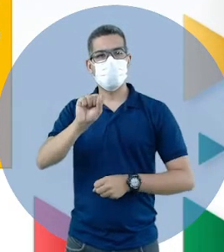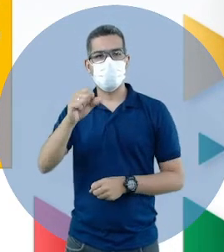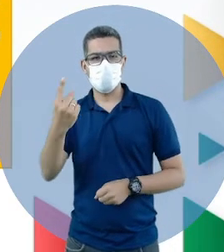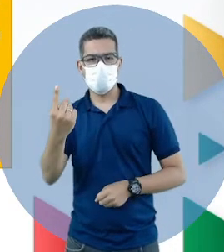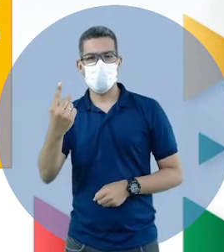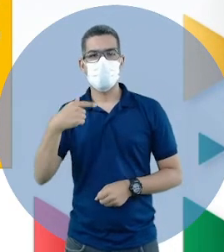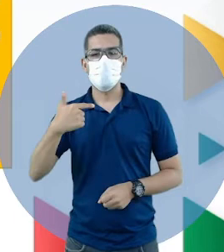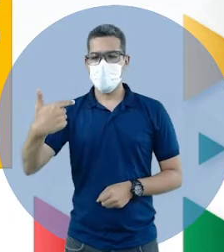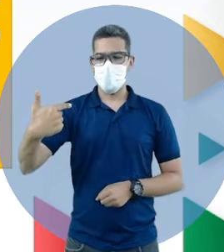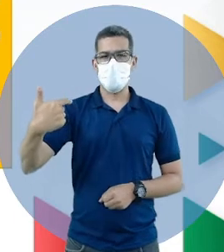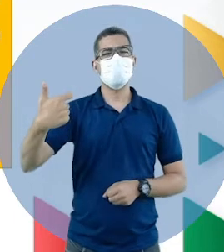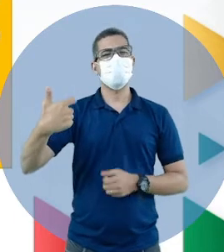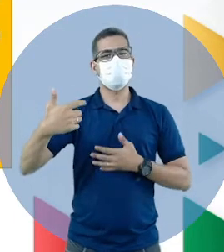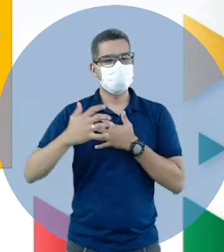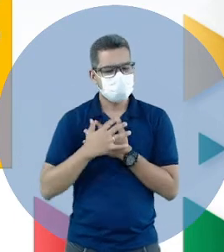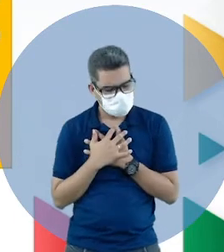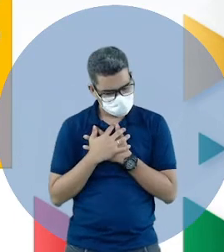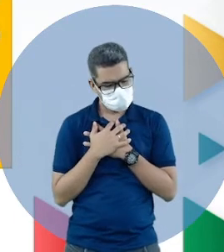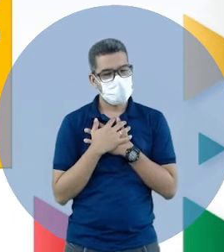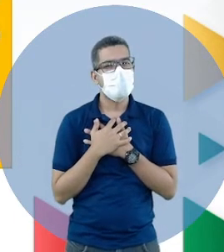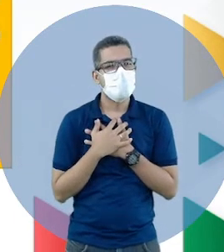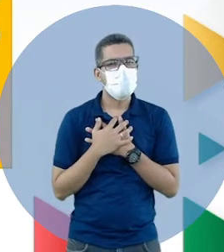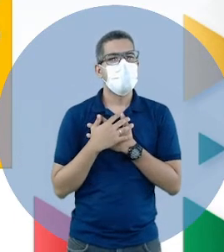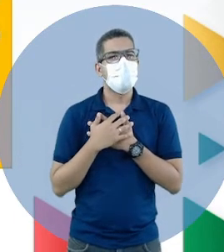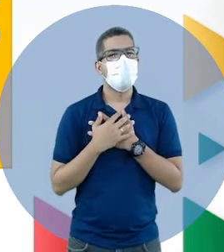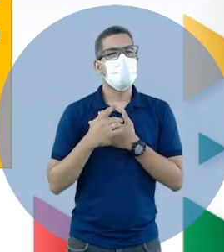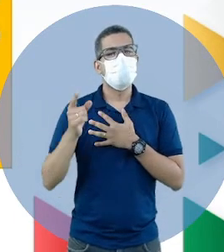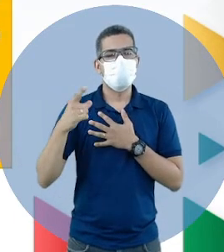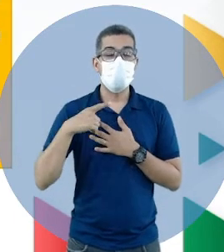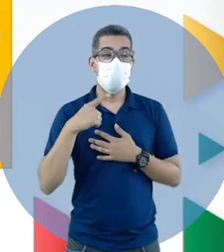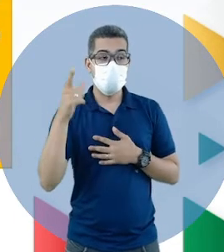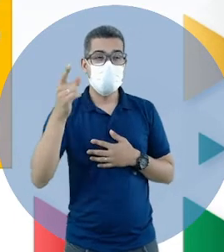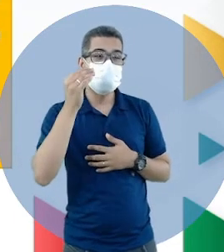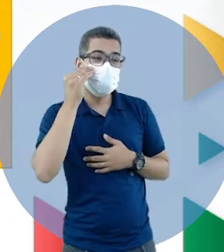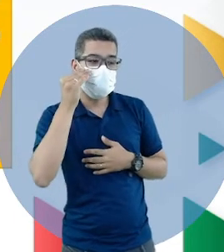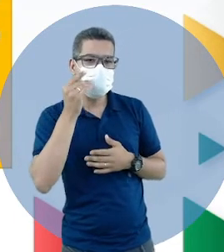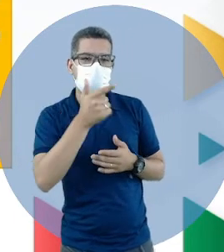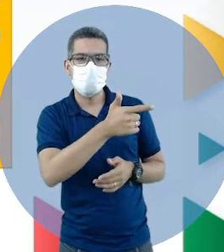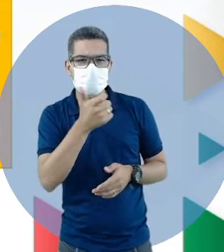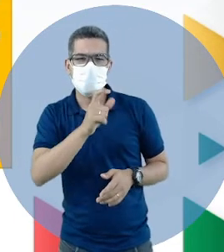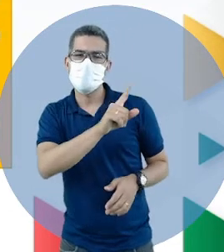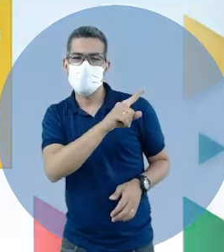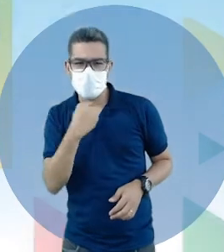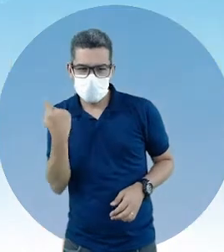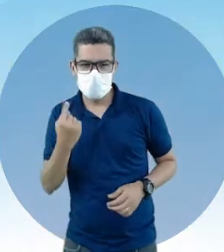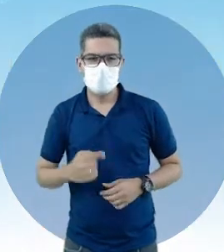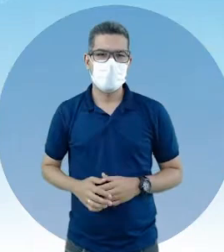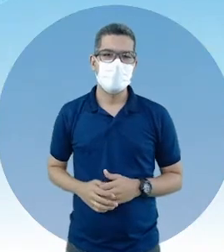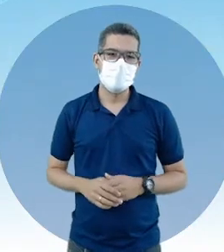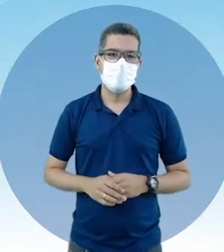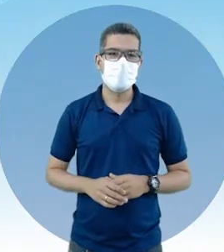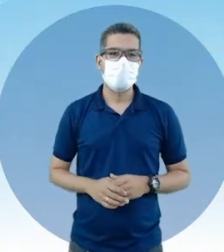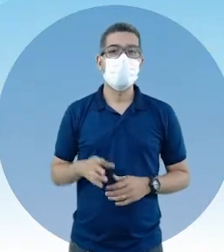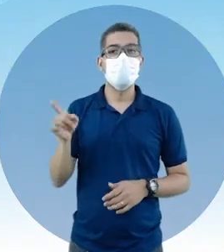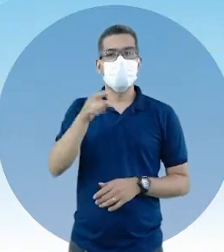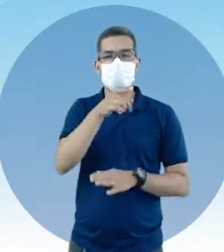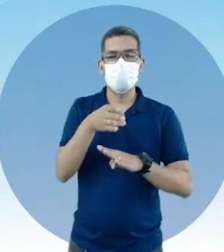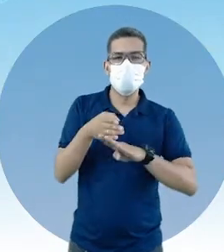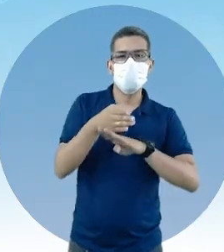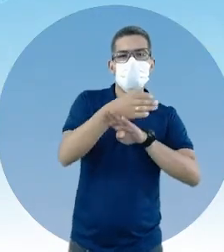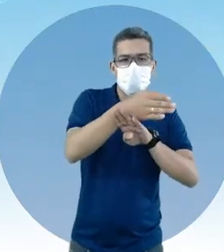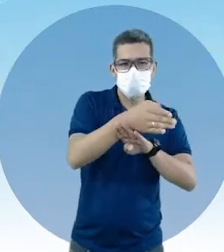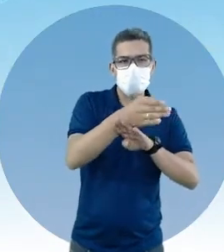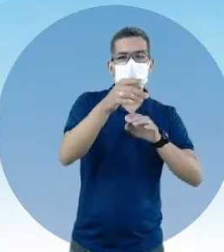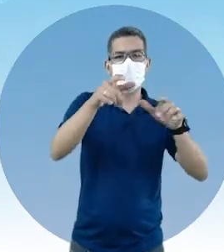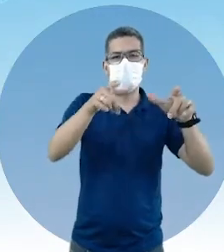e gravemente ferido durante uma tentativa de assassinato, que iremos mostrar já já, quando entrava na Praça de